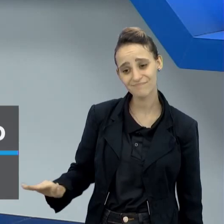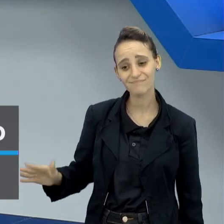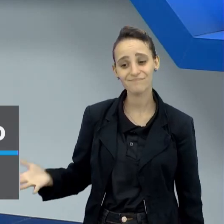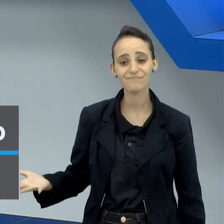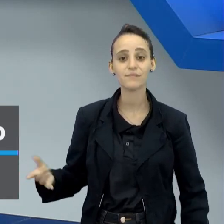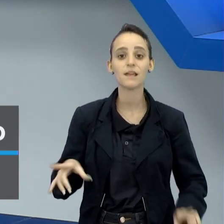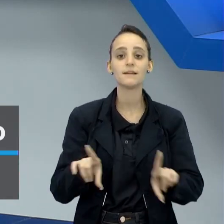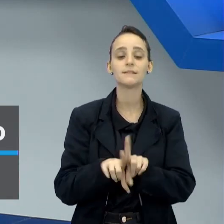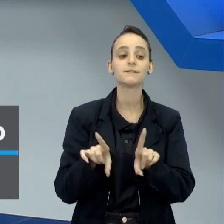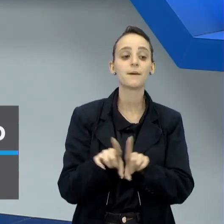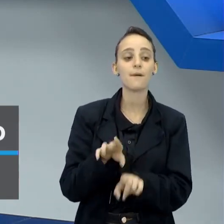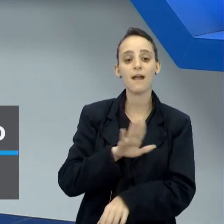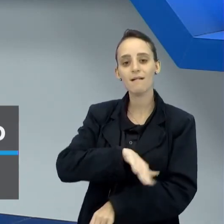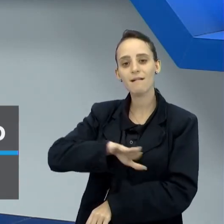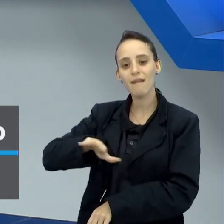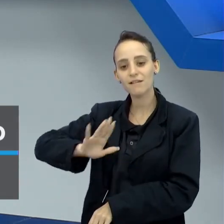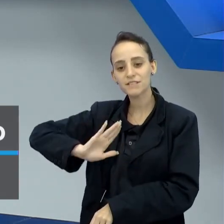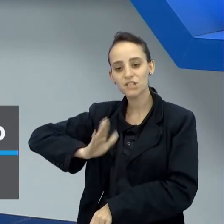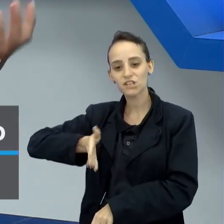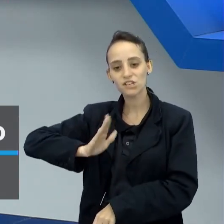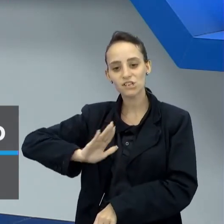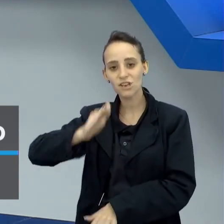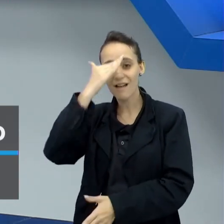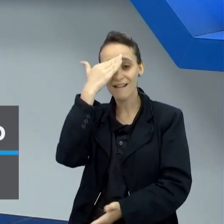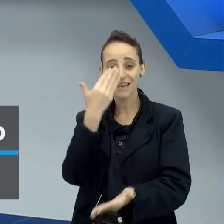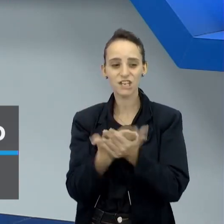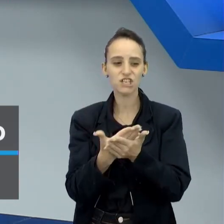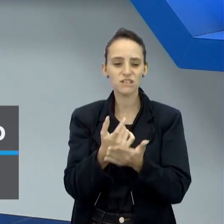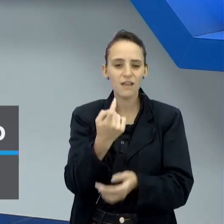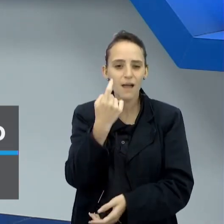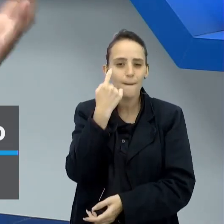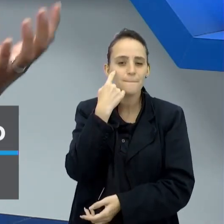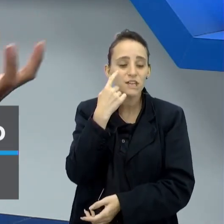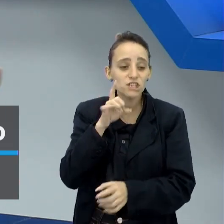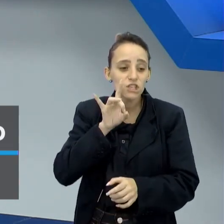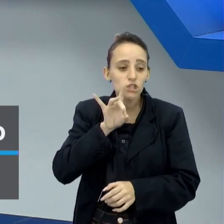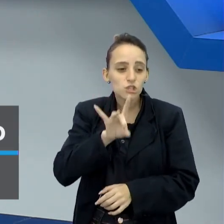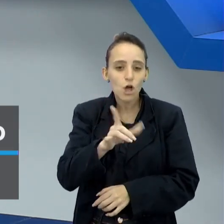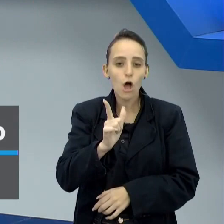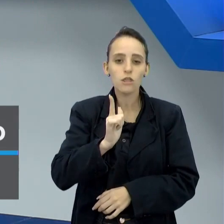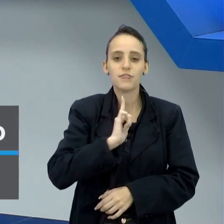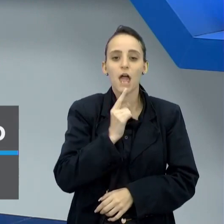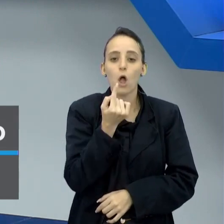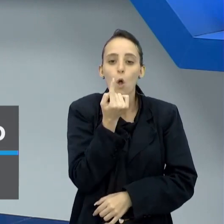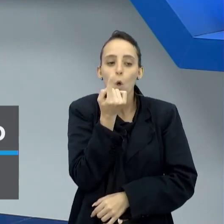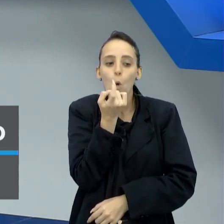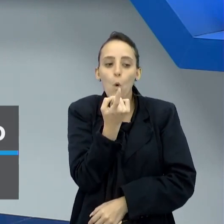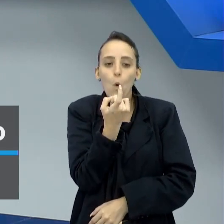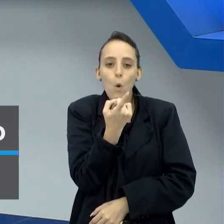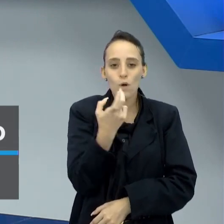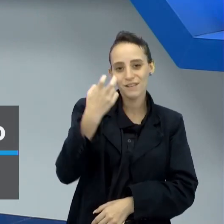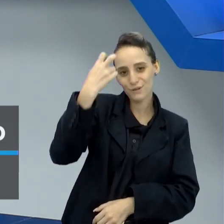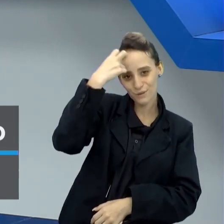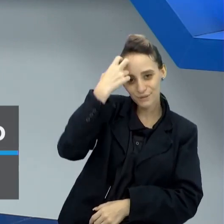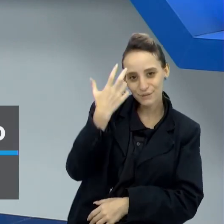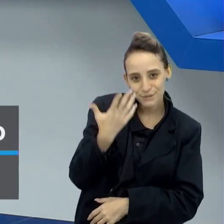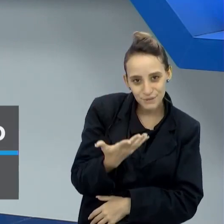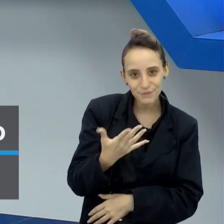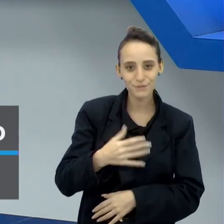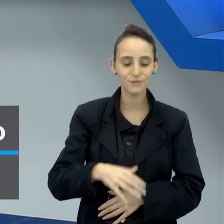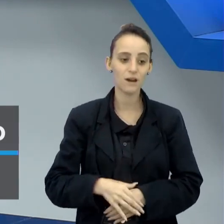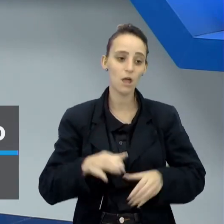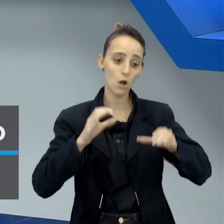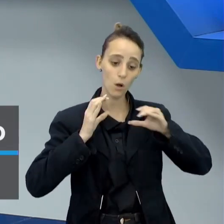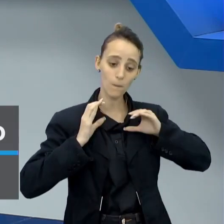crianças, elas acreditam que existe apenas um mundo. O mundo se resume aos modos da